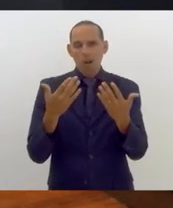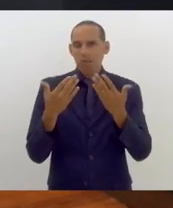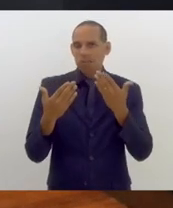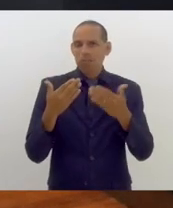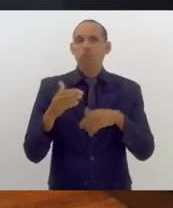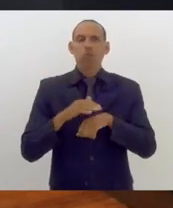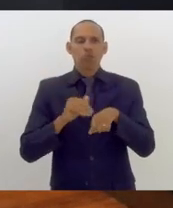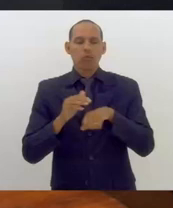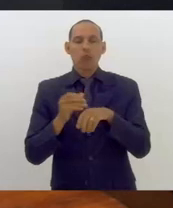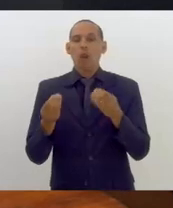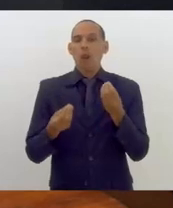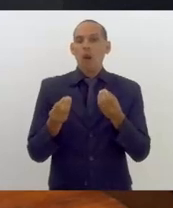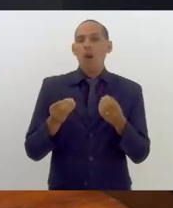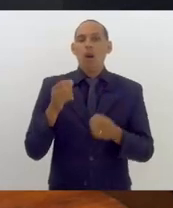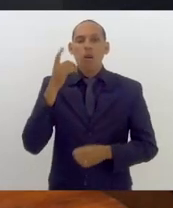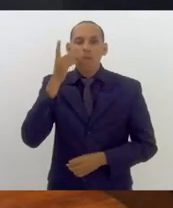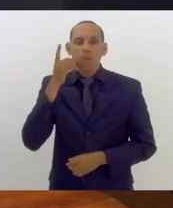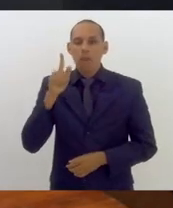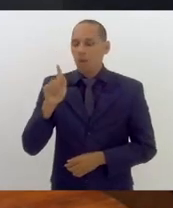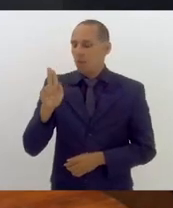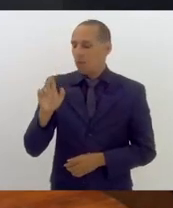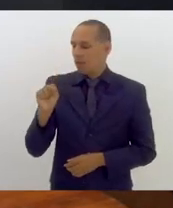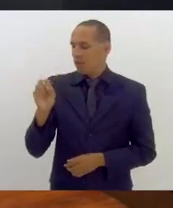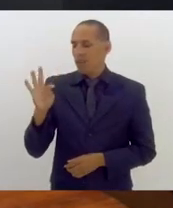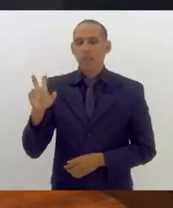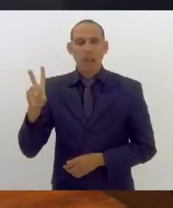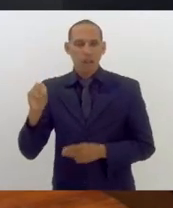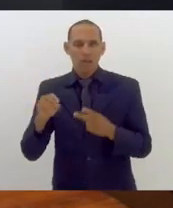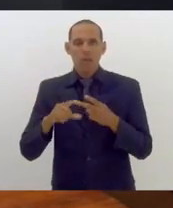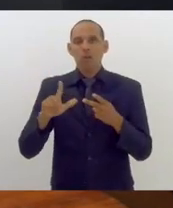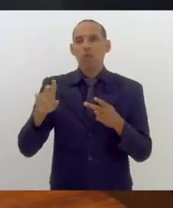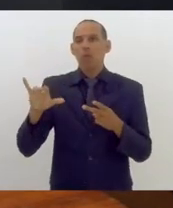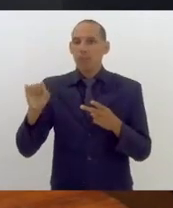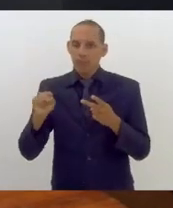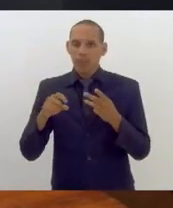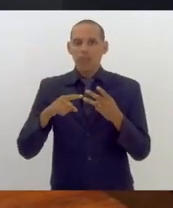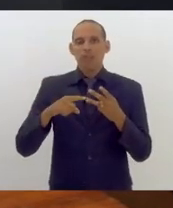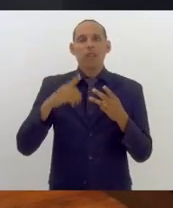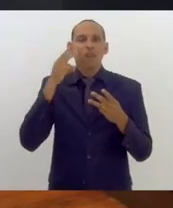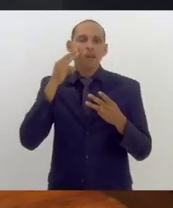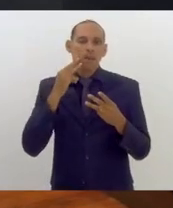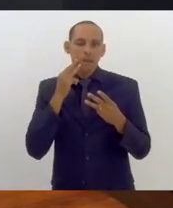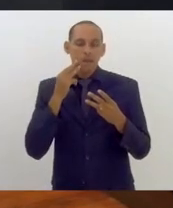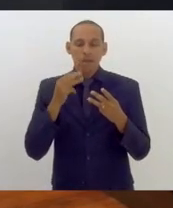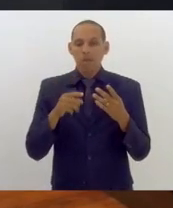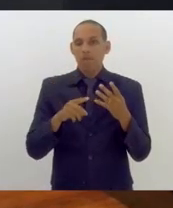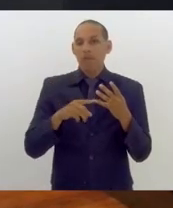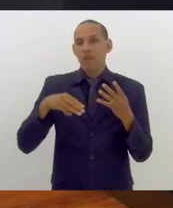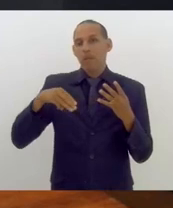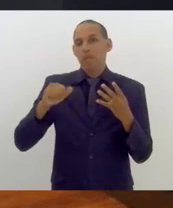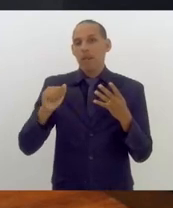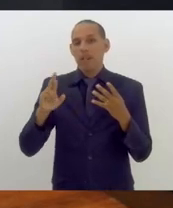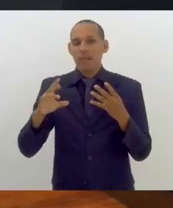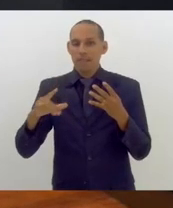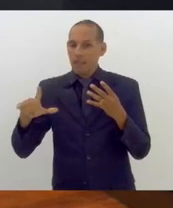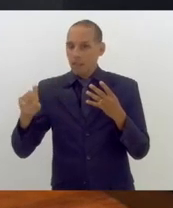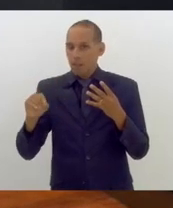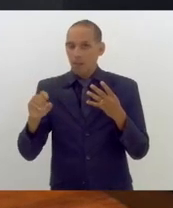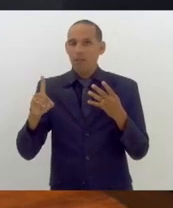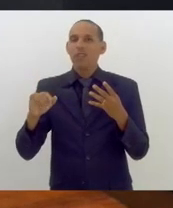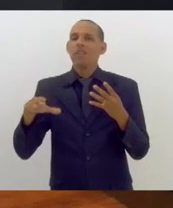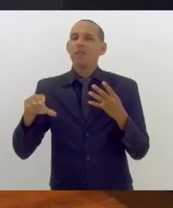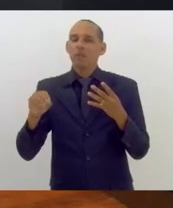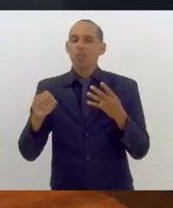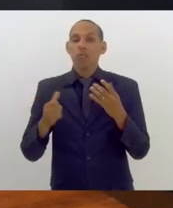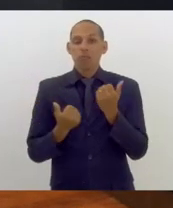dos deputados Gustavo Smith waldeck Carneiro Luiz Martins membros efetivos e o deputado Marcelo seu Dino